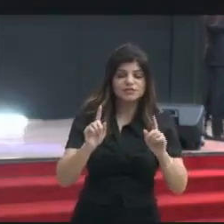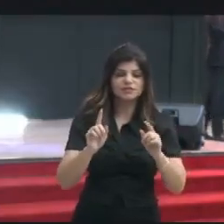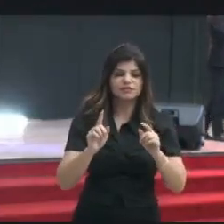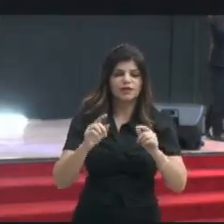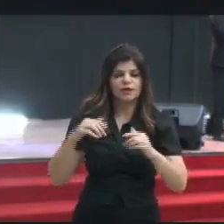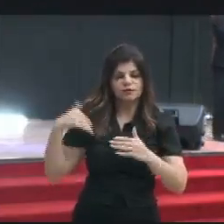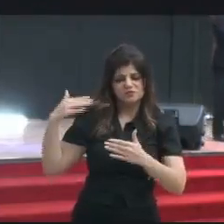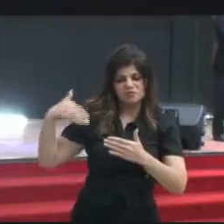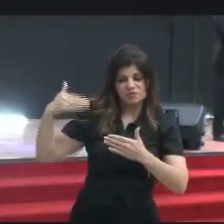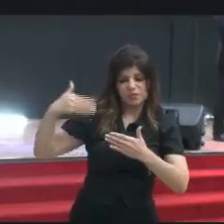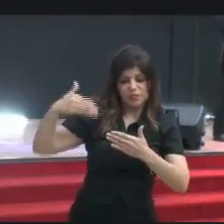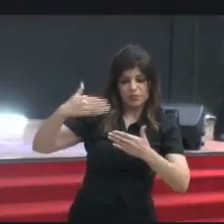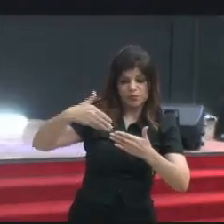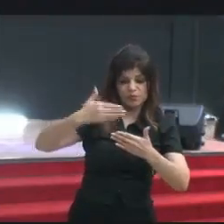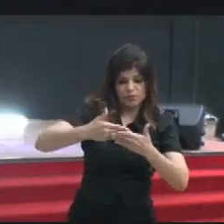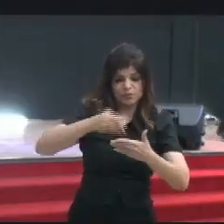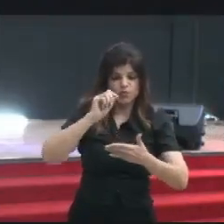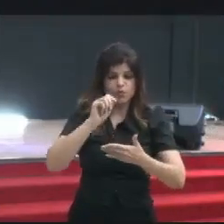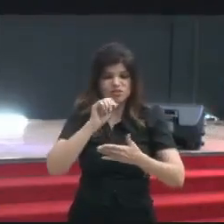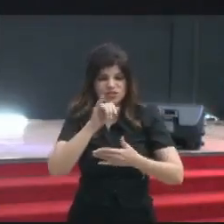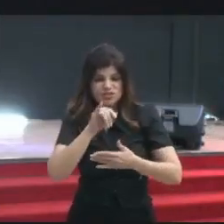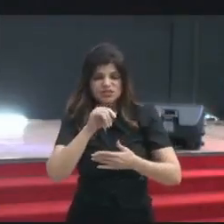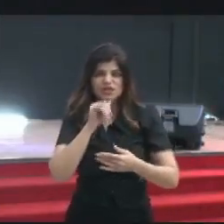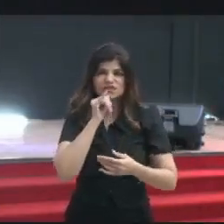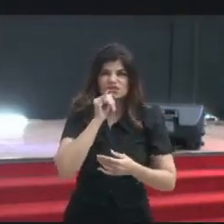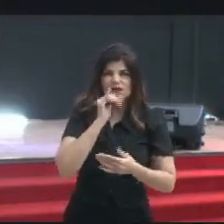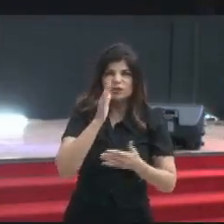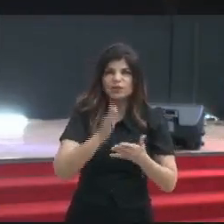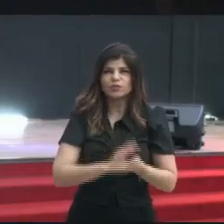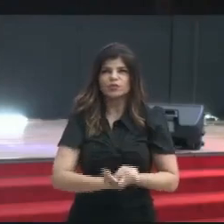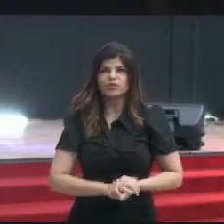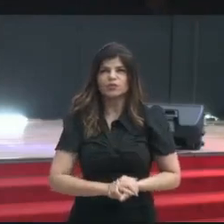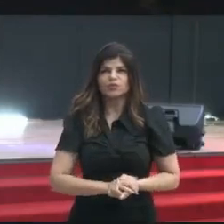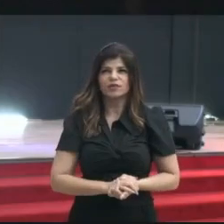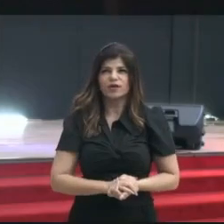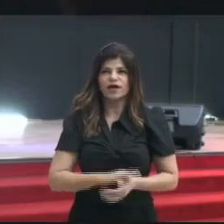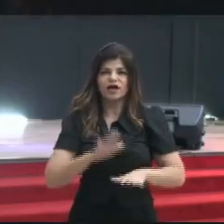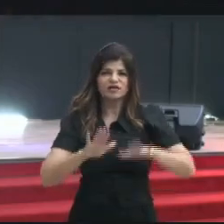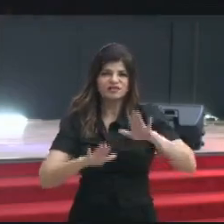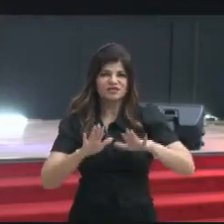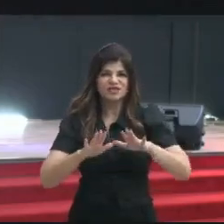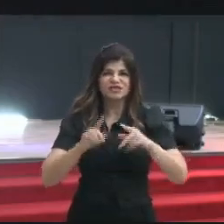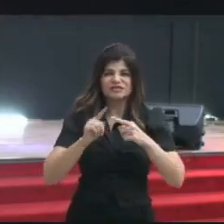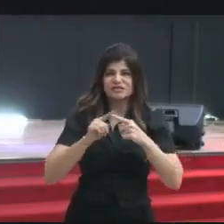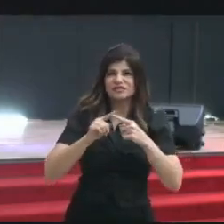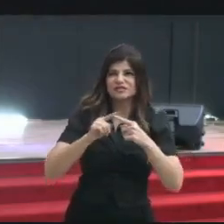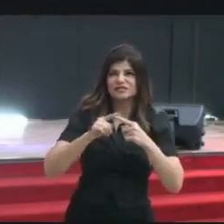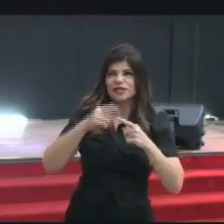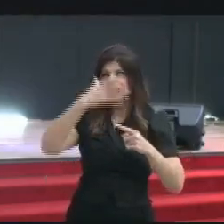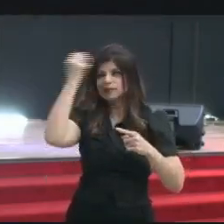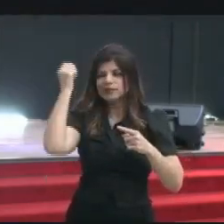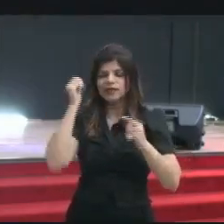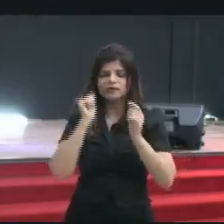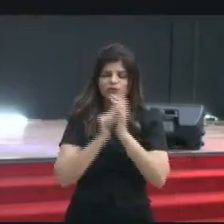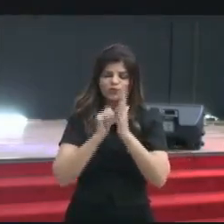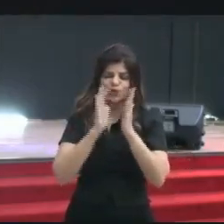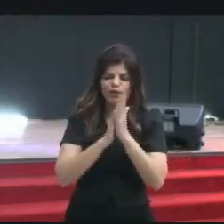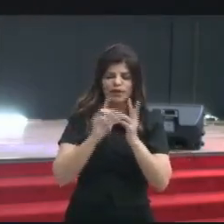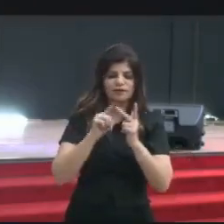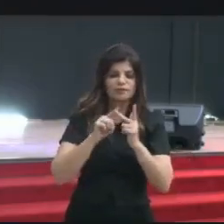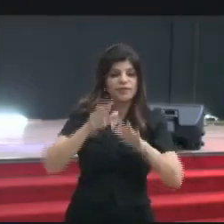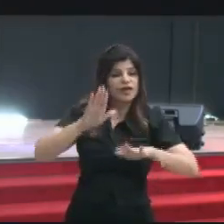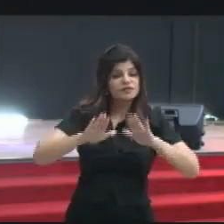dos anos, se você vai esquecendo de orar, se você lê a Bíblia